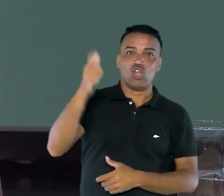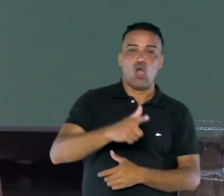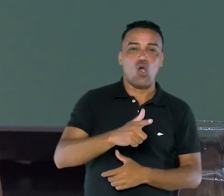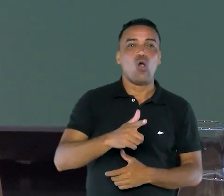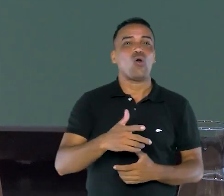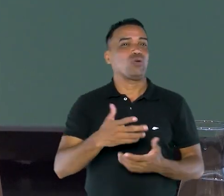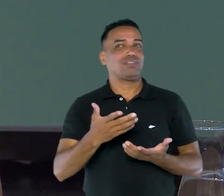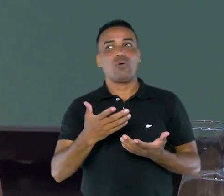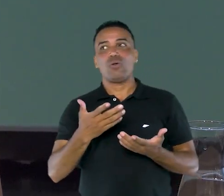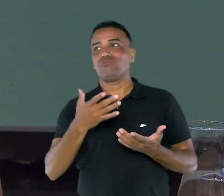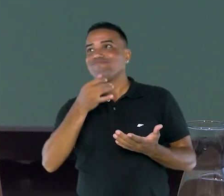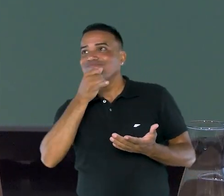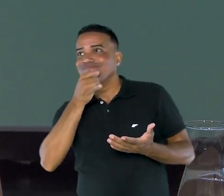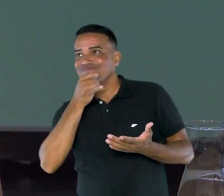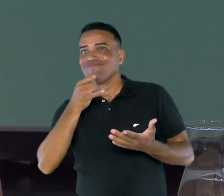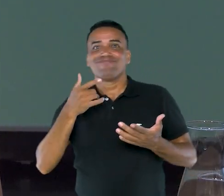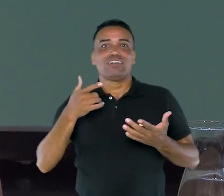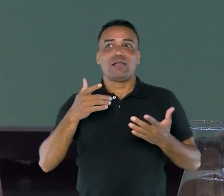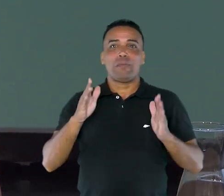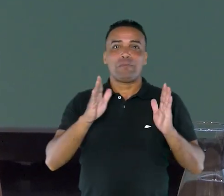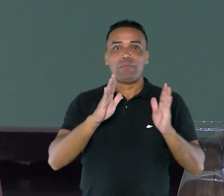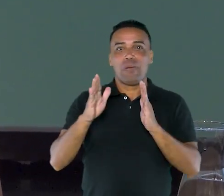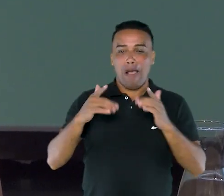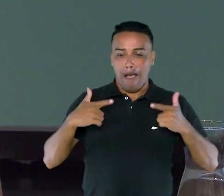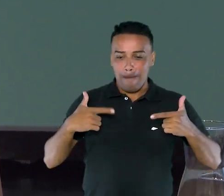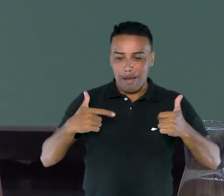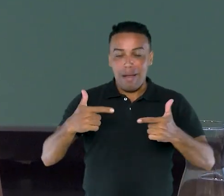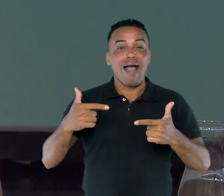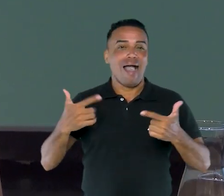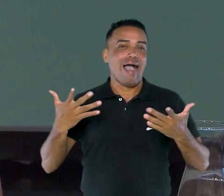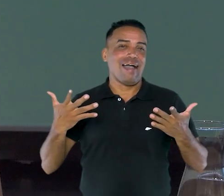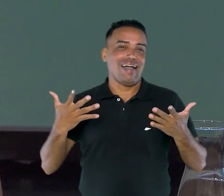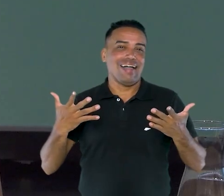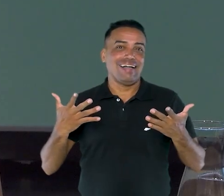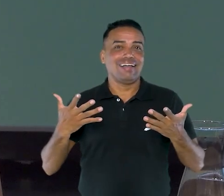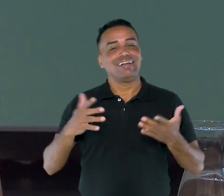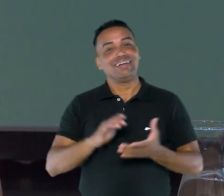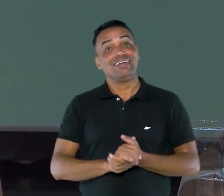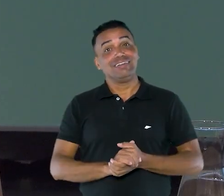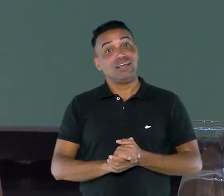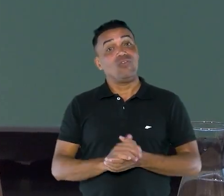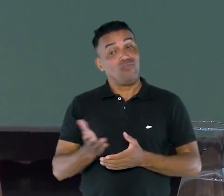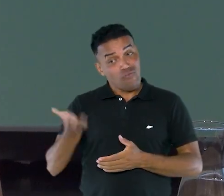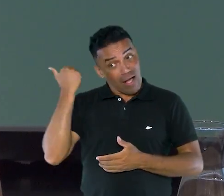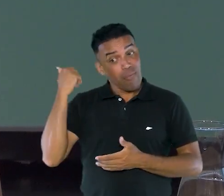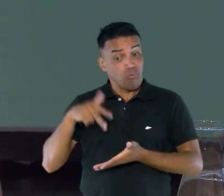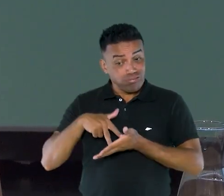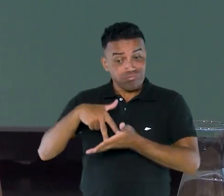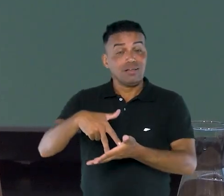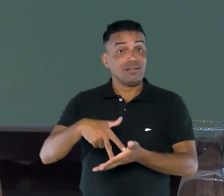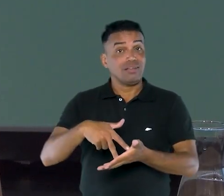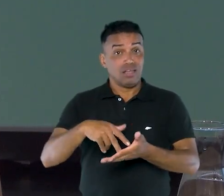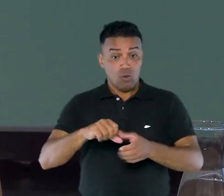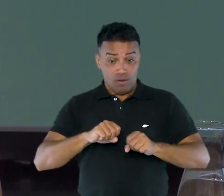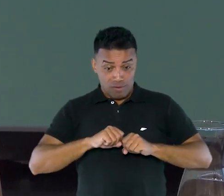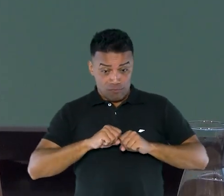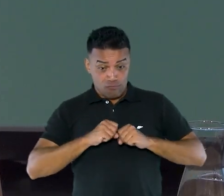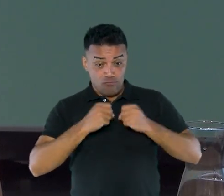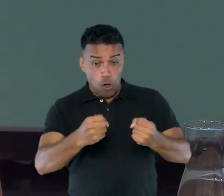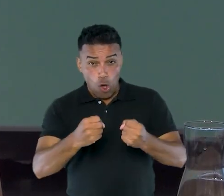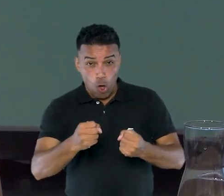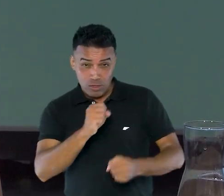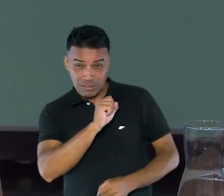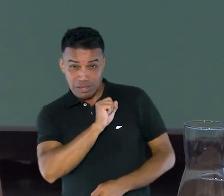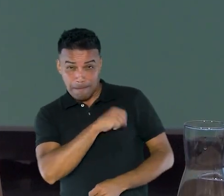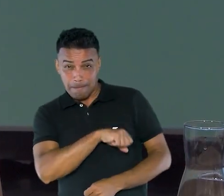Alighieri. Eu tô aí nessa parada. Eu acho que assim, vamos, gente, porque as forças do mal,